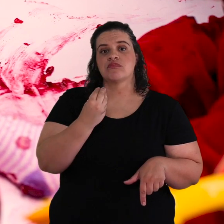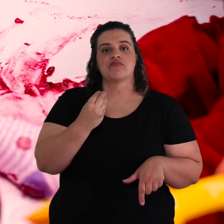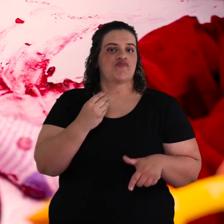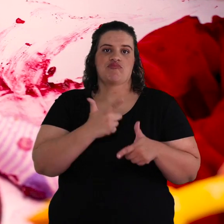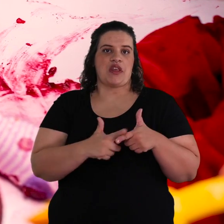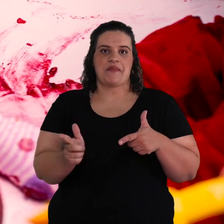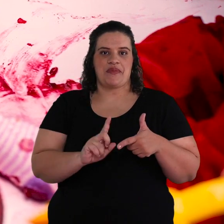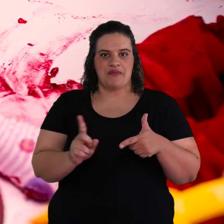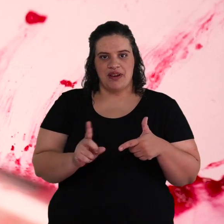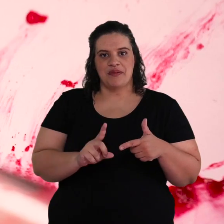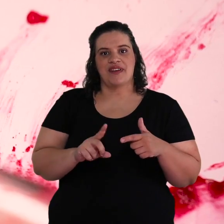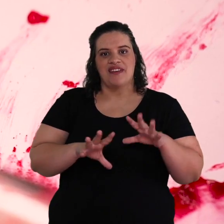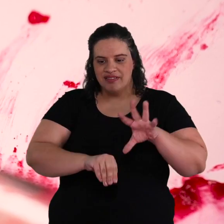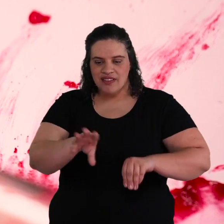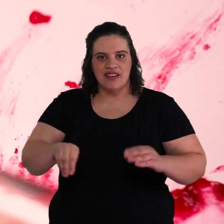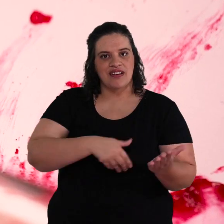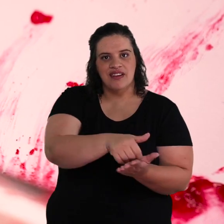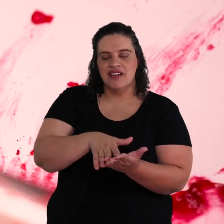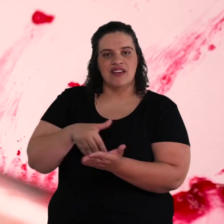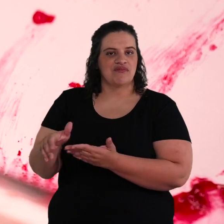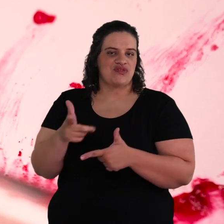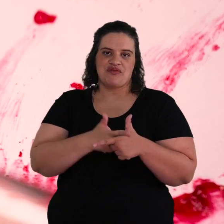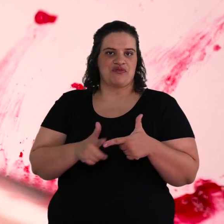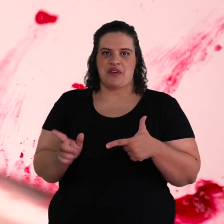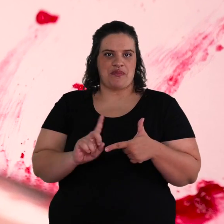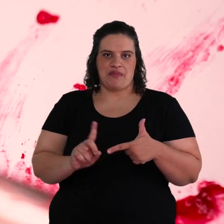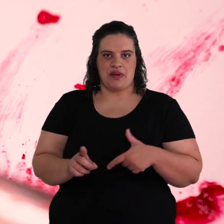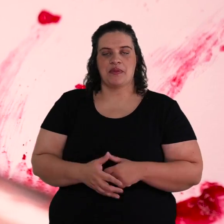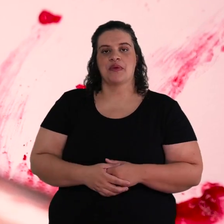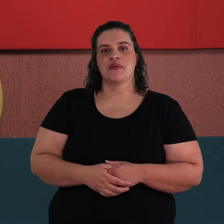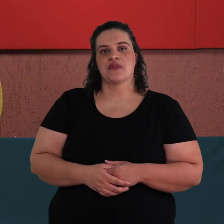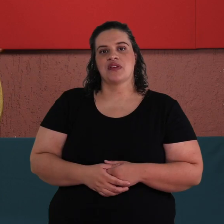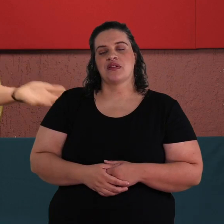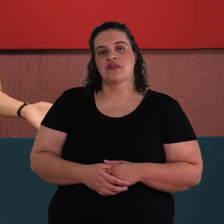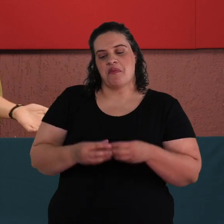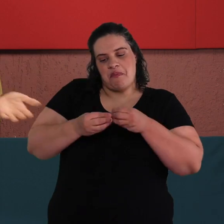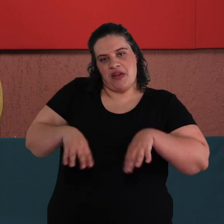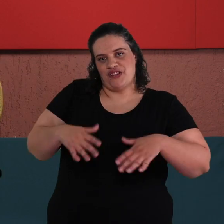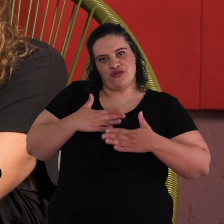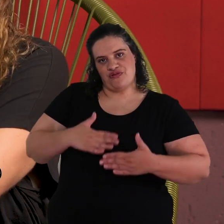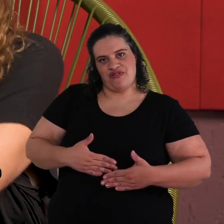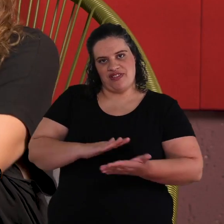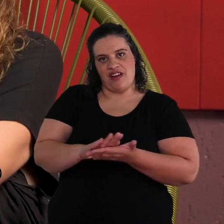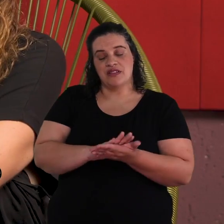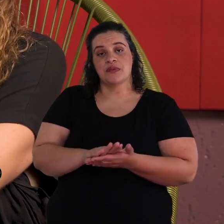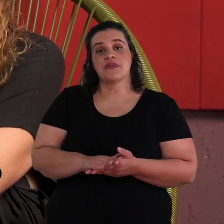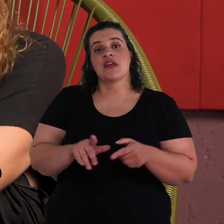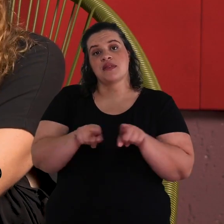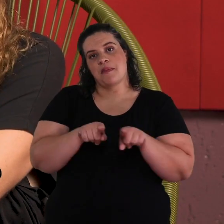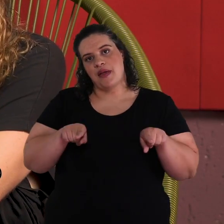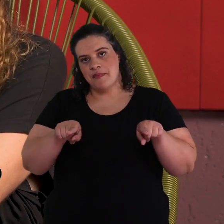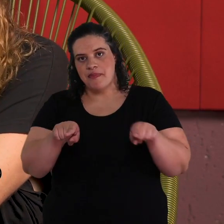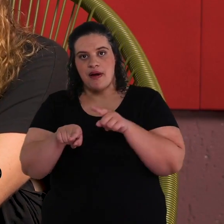levasse a mão à boca, na hora que, por exemplo, estivesse fazendo uma pintura, não haveria um problema, né, não fosse tóxico. E, em paralelo,